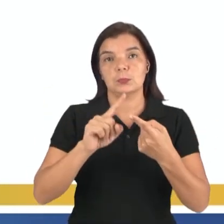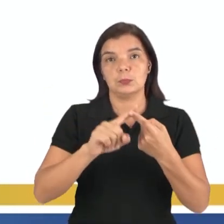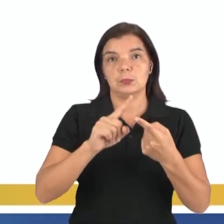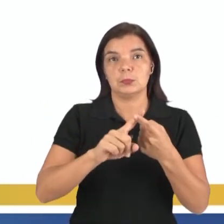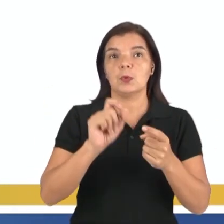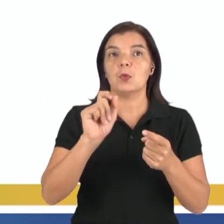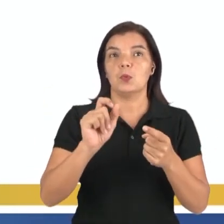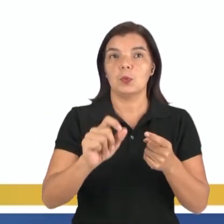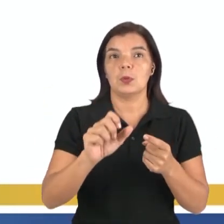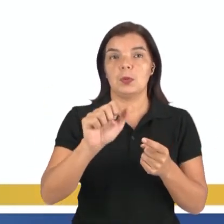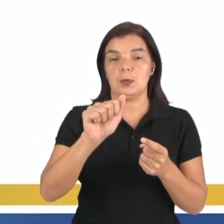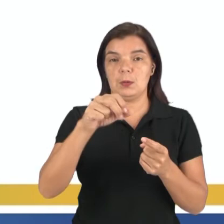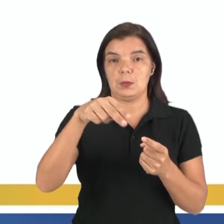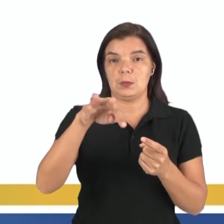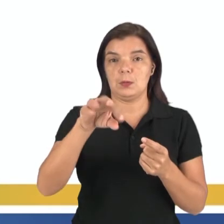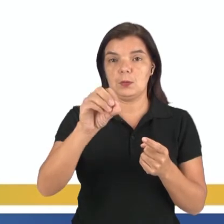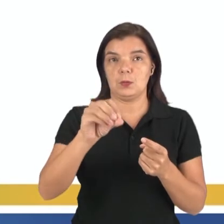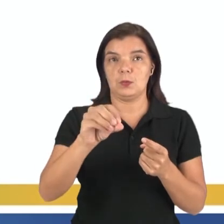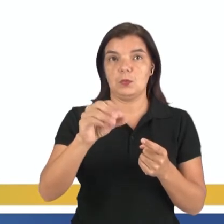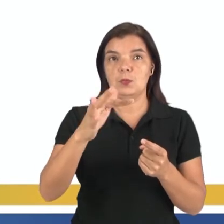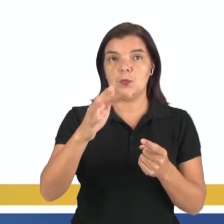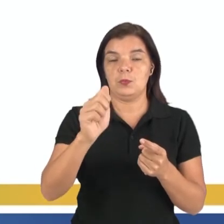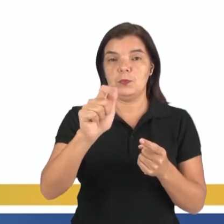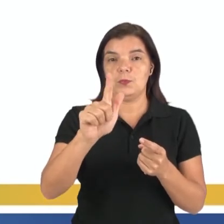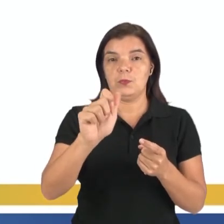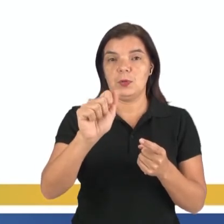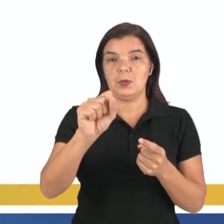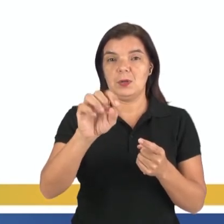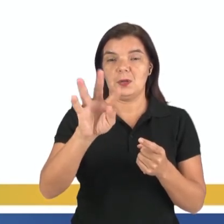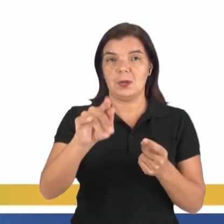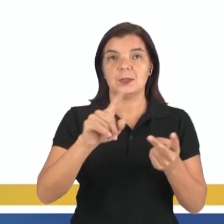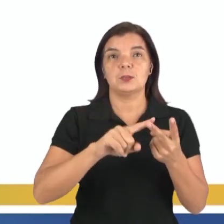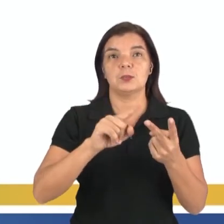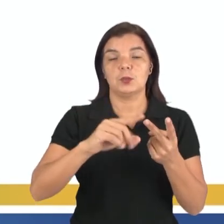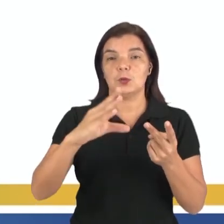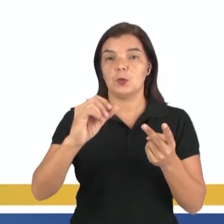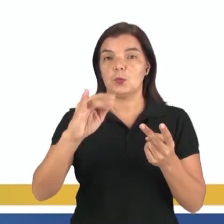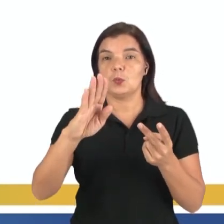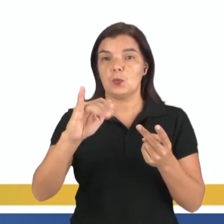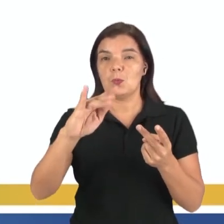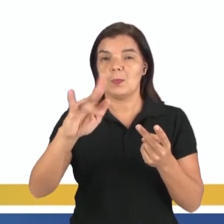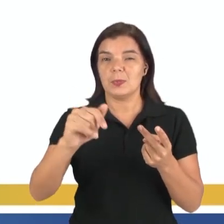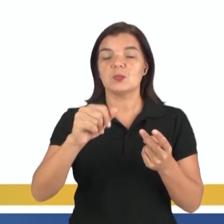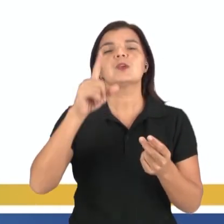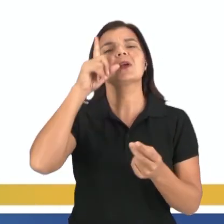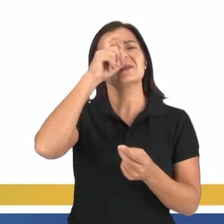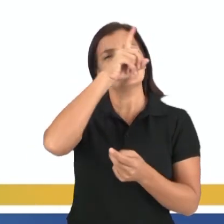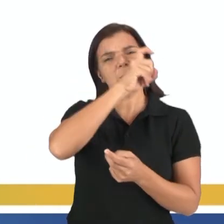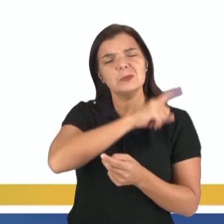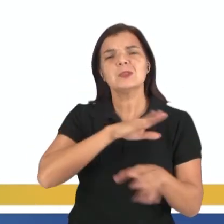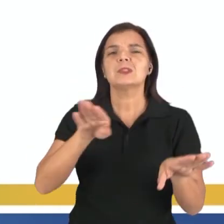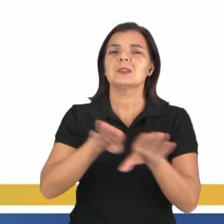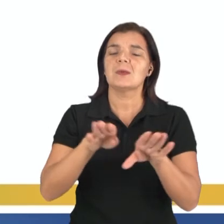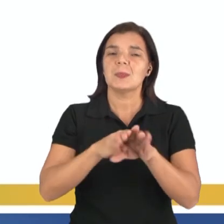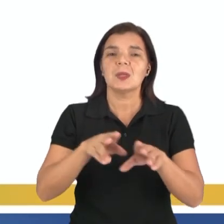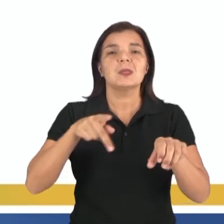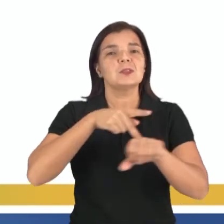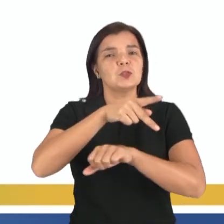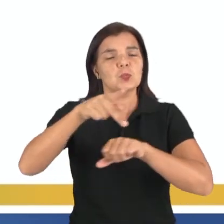eram Antofagasta e Cobija, né? E essa questão, gente, é uma questão muito polêmica e é uma questão que ainda